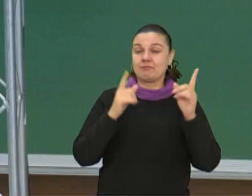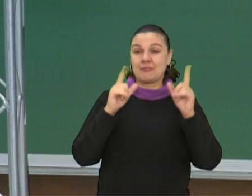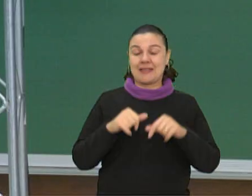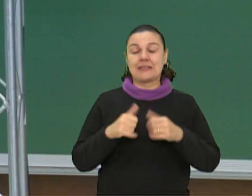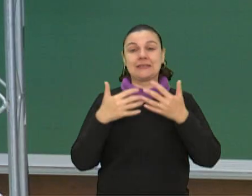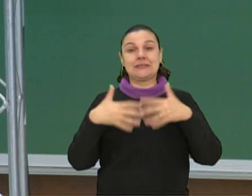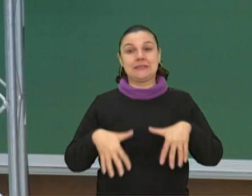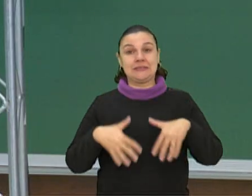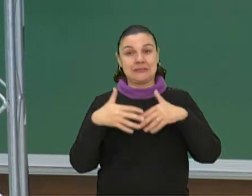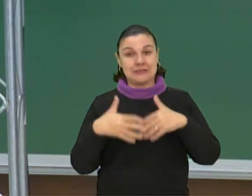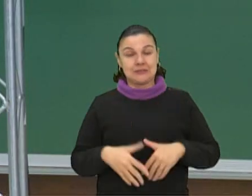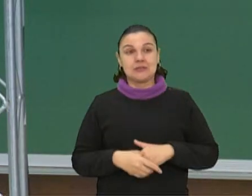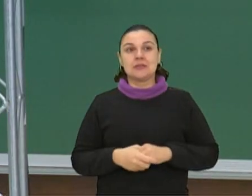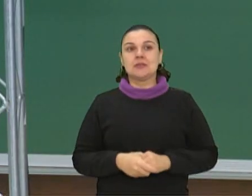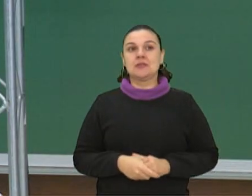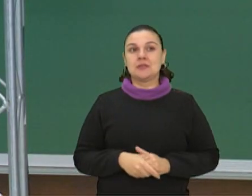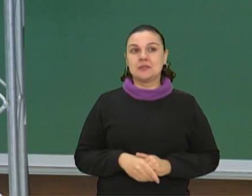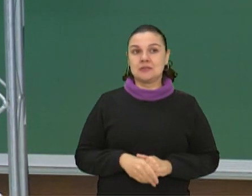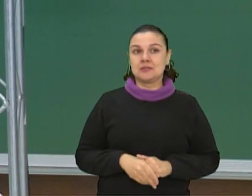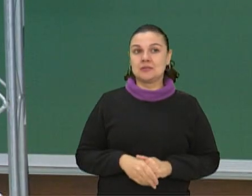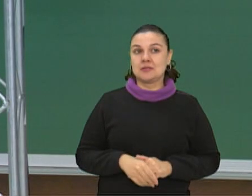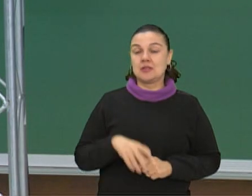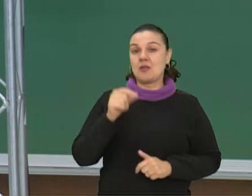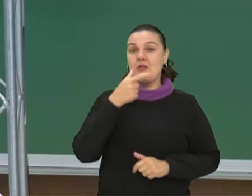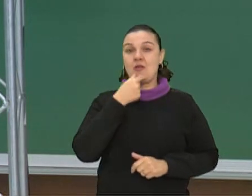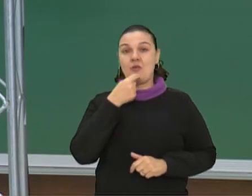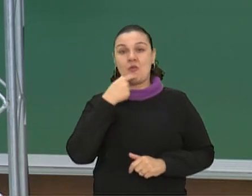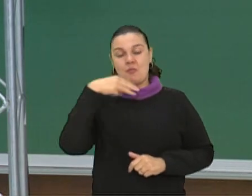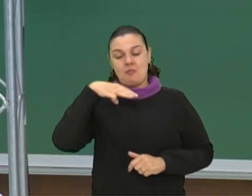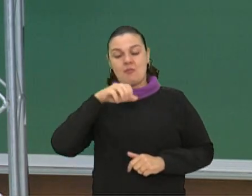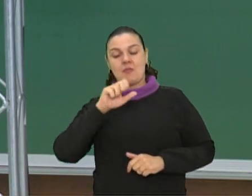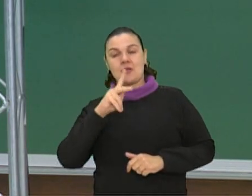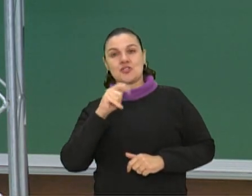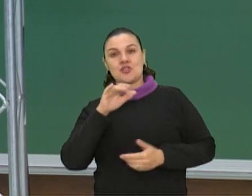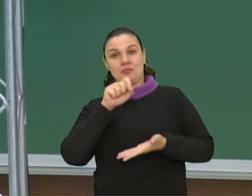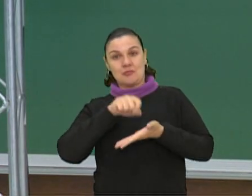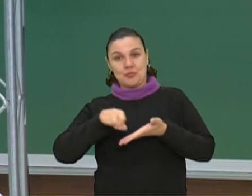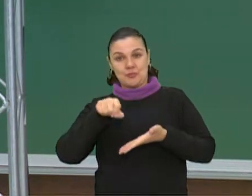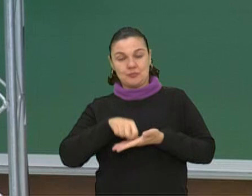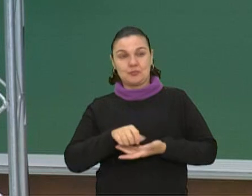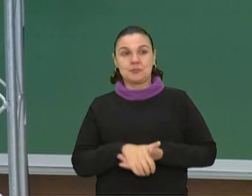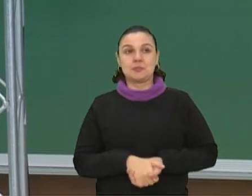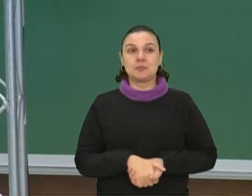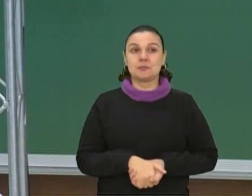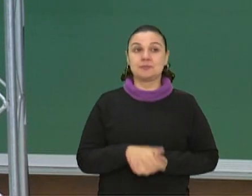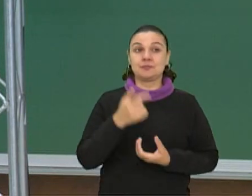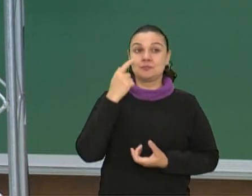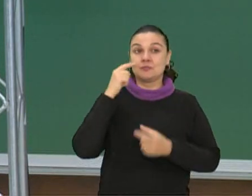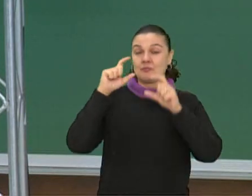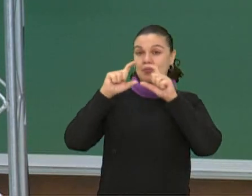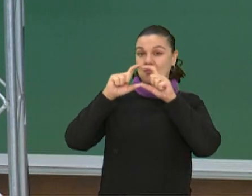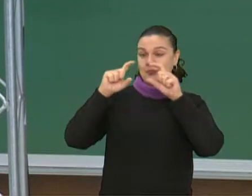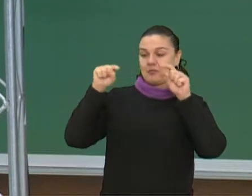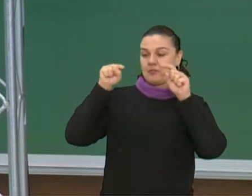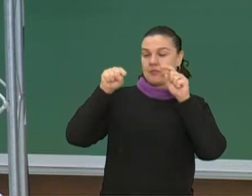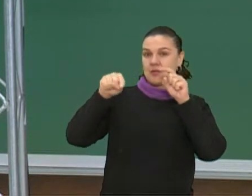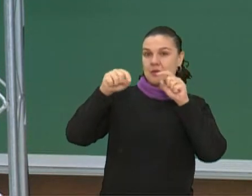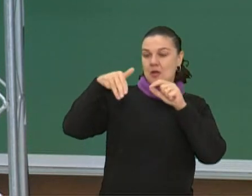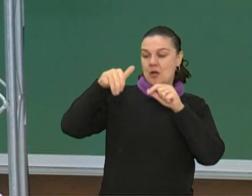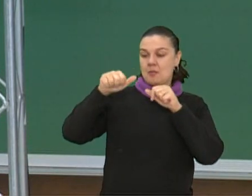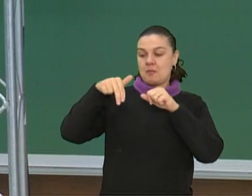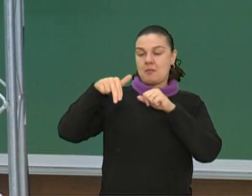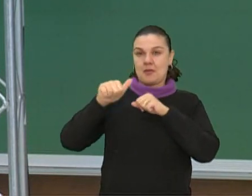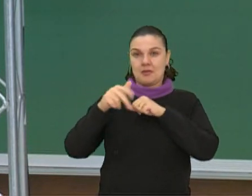parecia uma desgraça. Machado de Assis, Quincas Borba. No trecho, se Maná Piedade